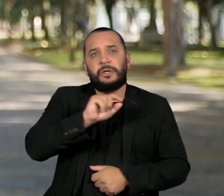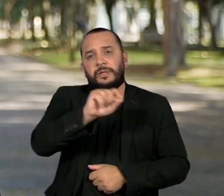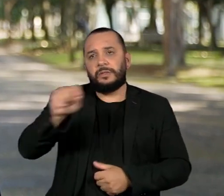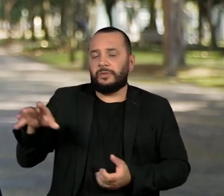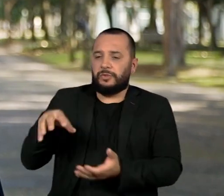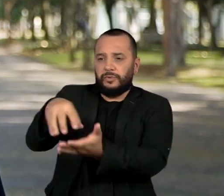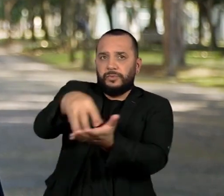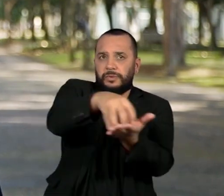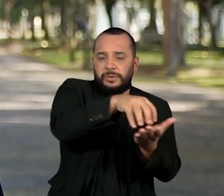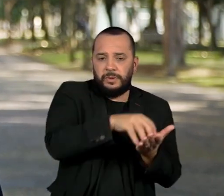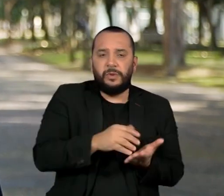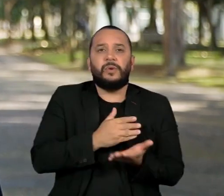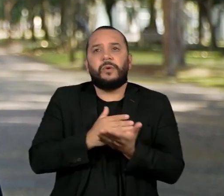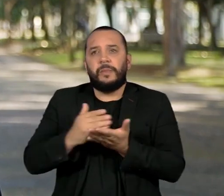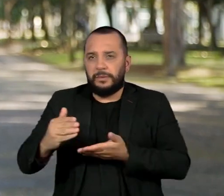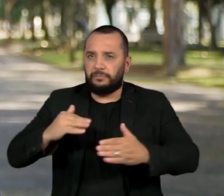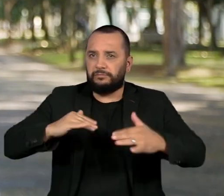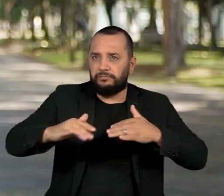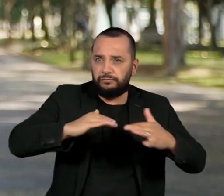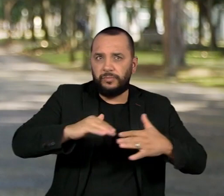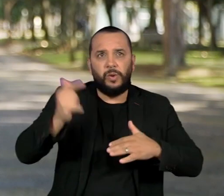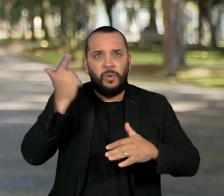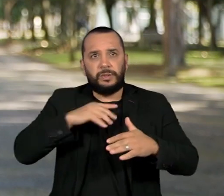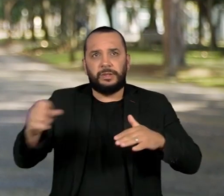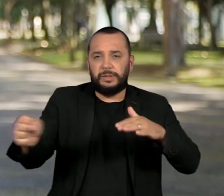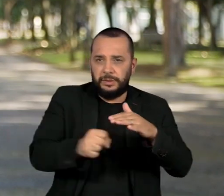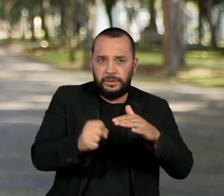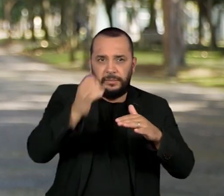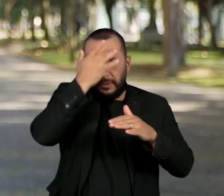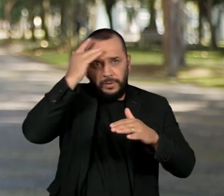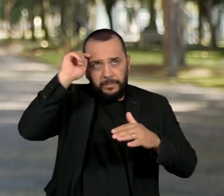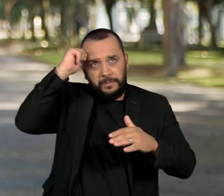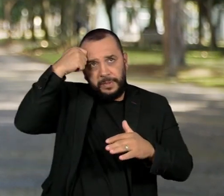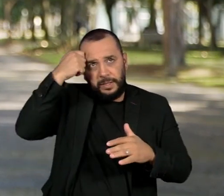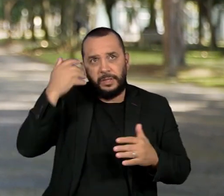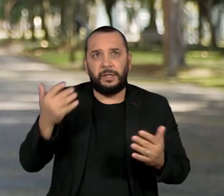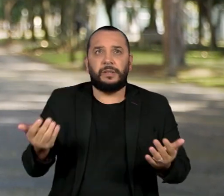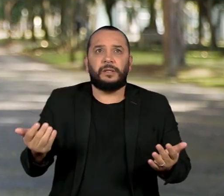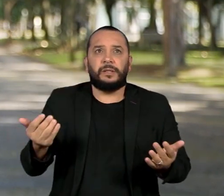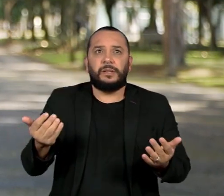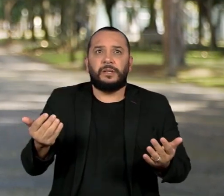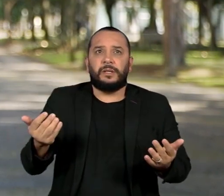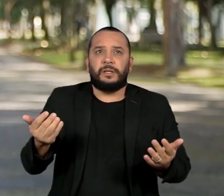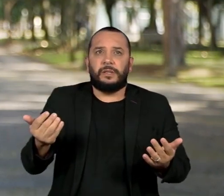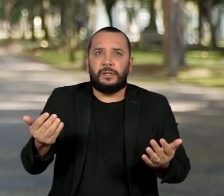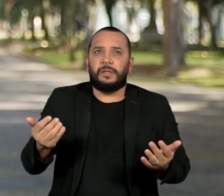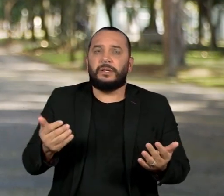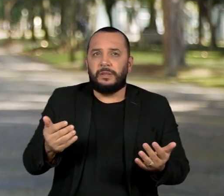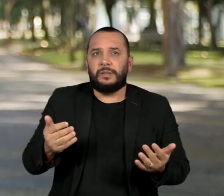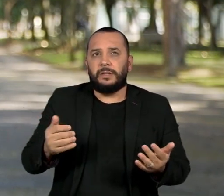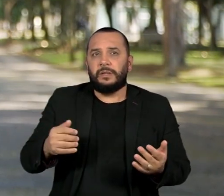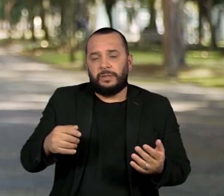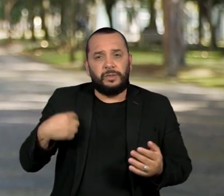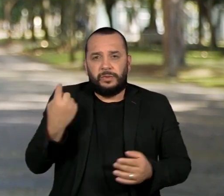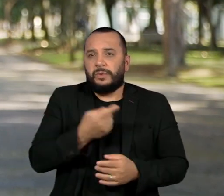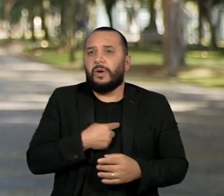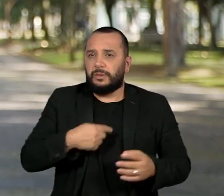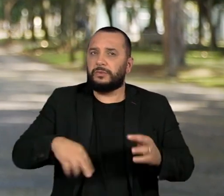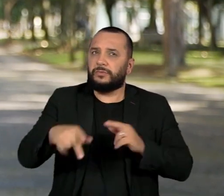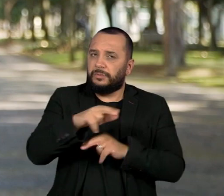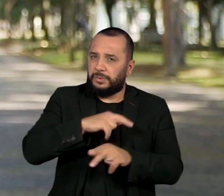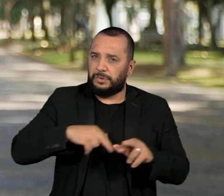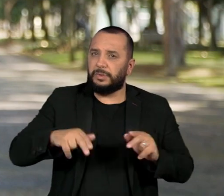a se movimentar para conseguir incluir pessoas pretas, não no sentido de enxergar a gente como diversidade, mas